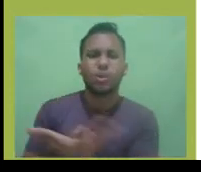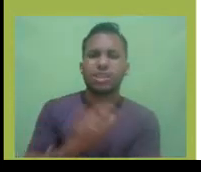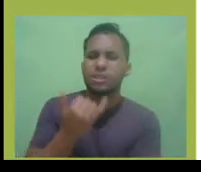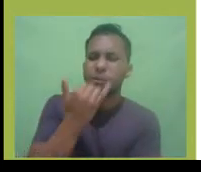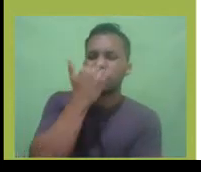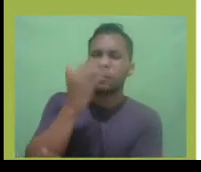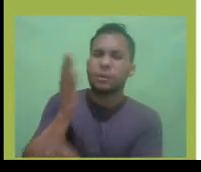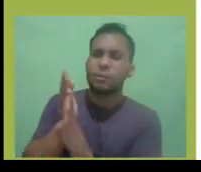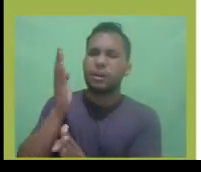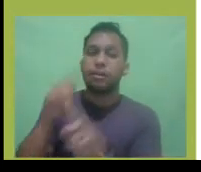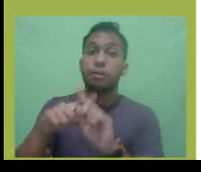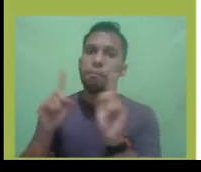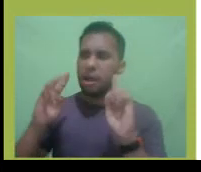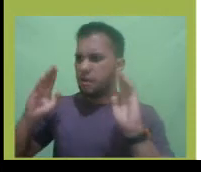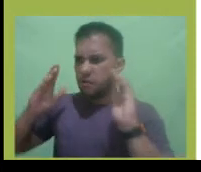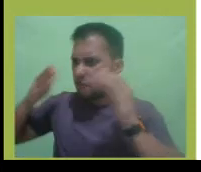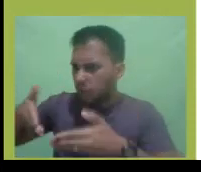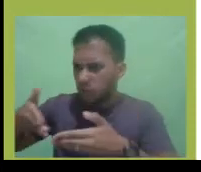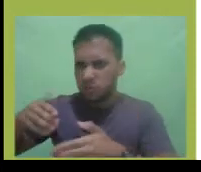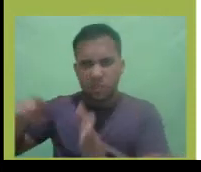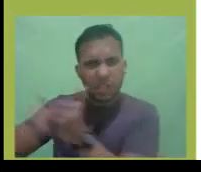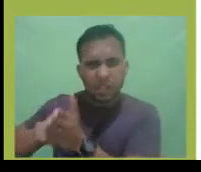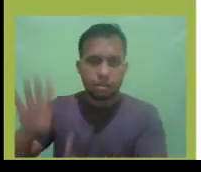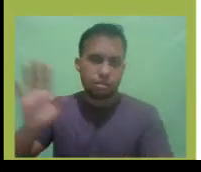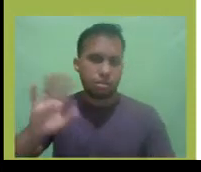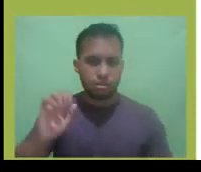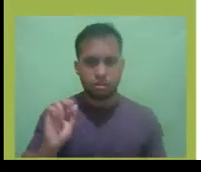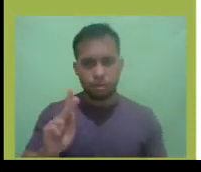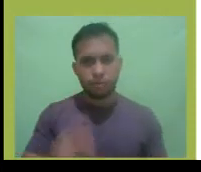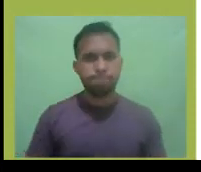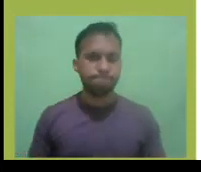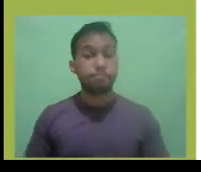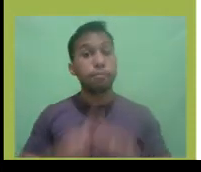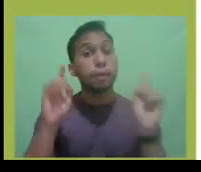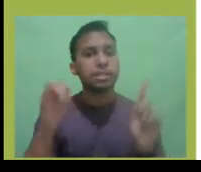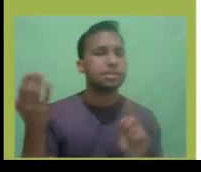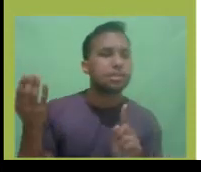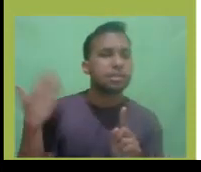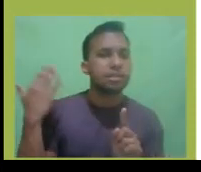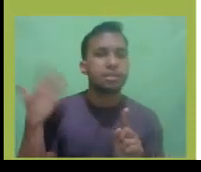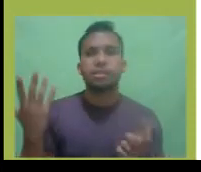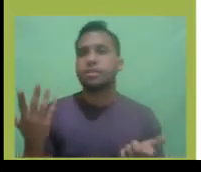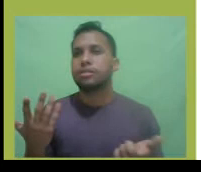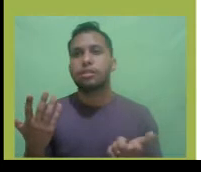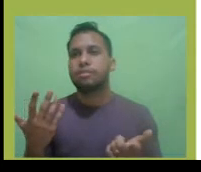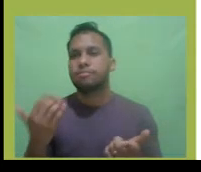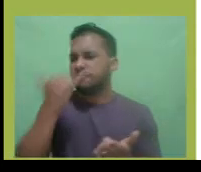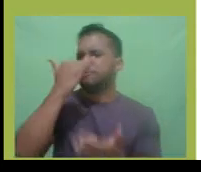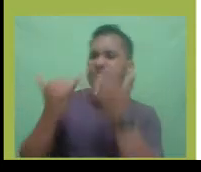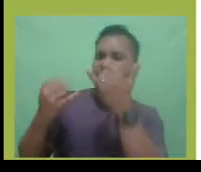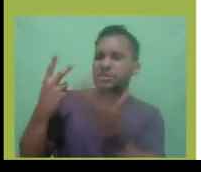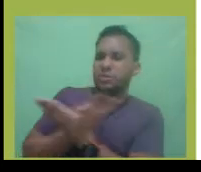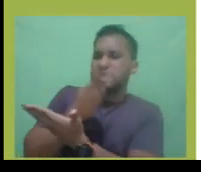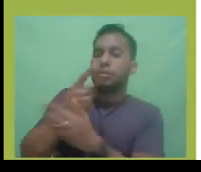nem dê tanta importância. Agora, se os percalços, os problemas que você teve, não interferem na